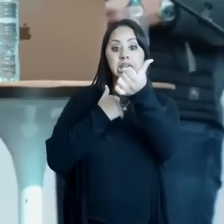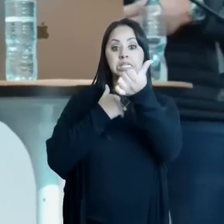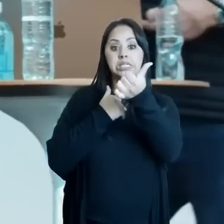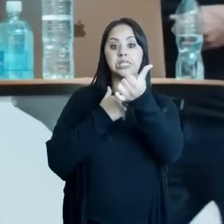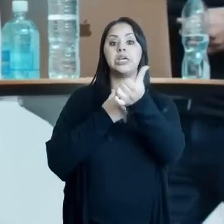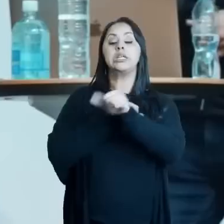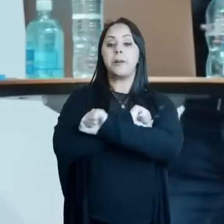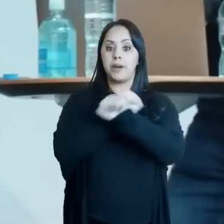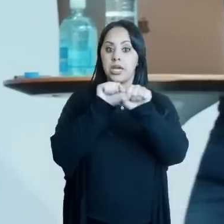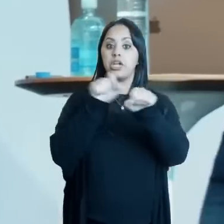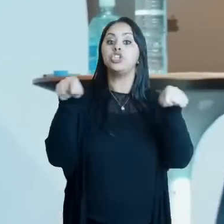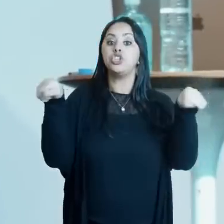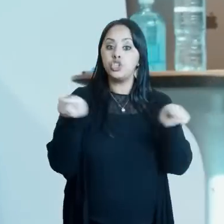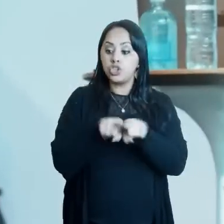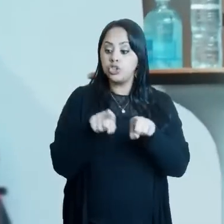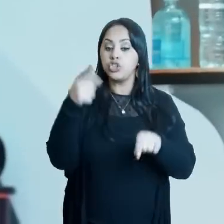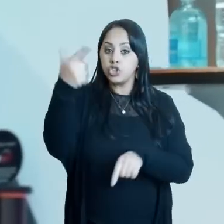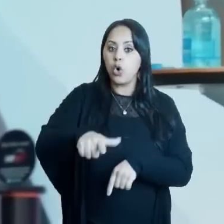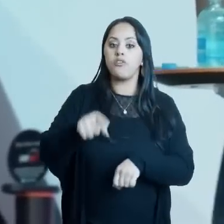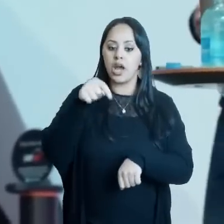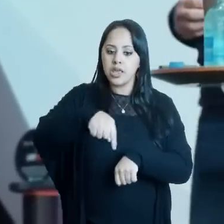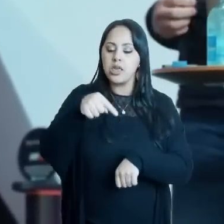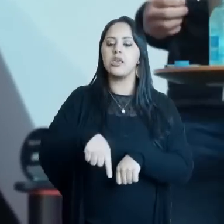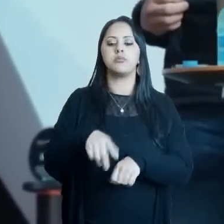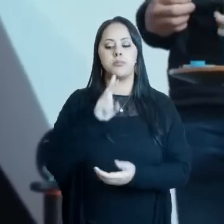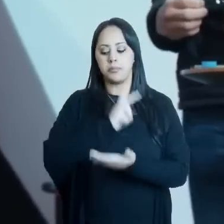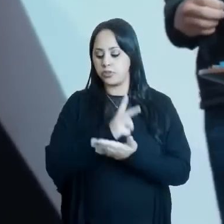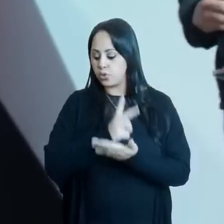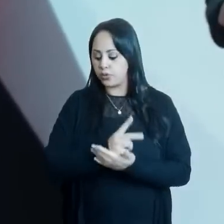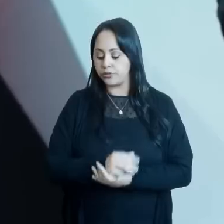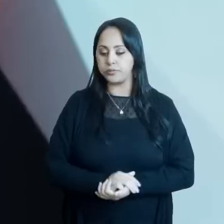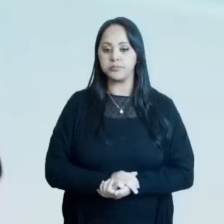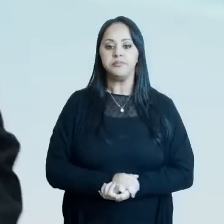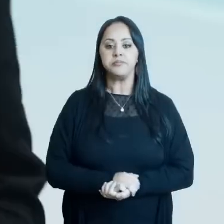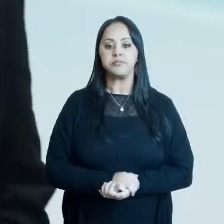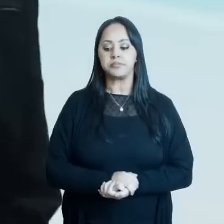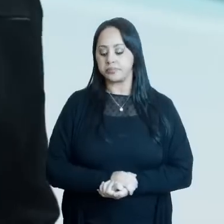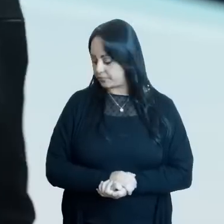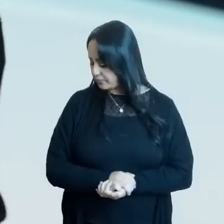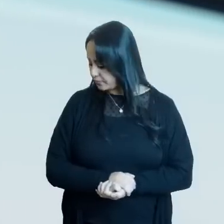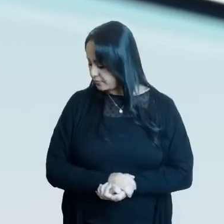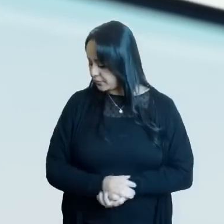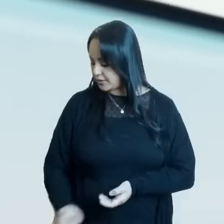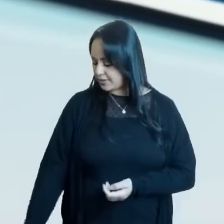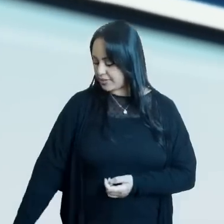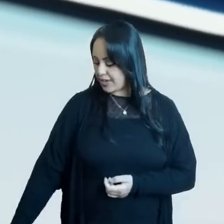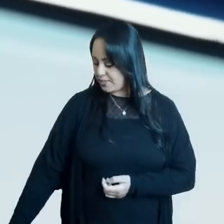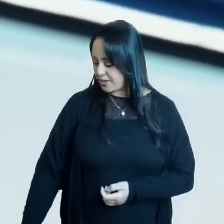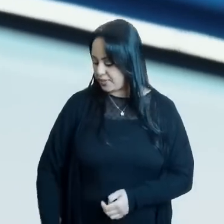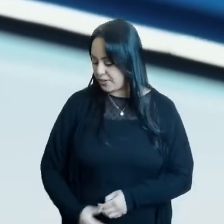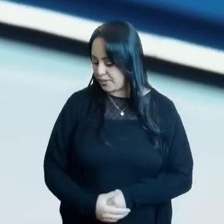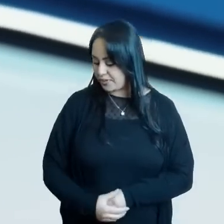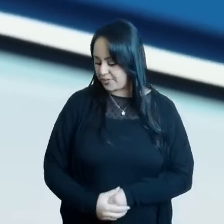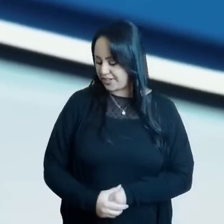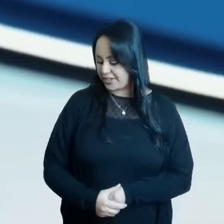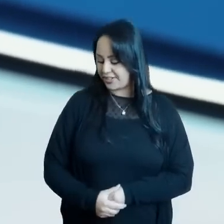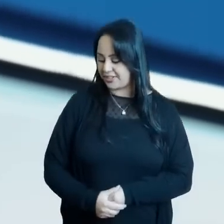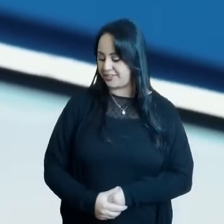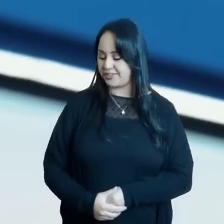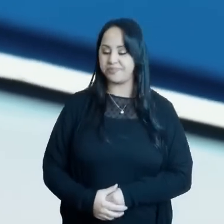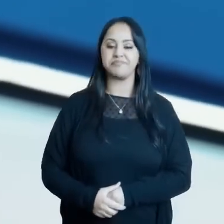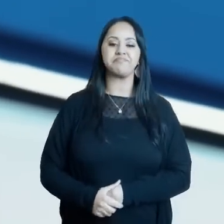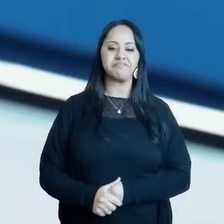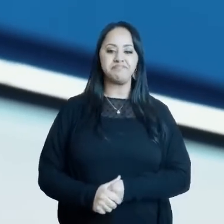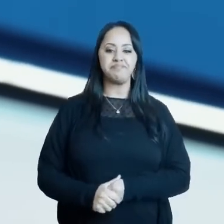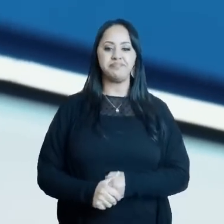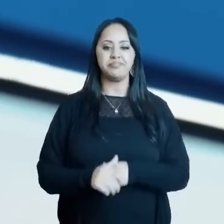de novo, daqui de dentro, vamos fazer com a mesma estrutura, com tudo isso. E amanhã, acho que os meninos vão aprender com os erros de hoje, que nós temos que